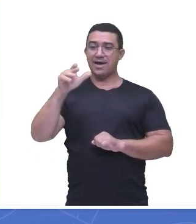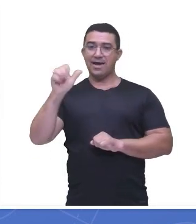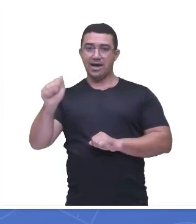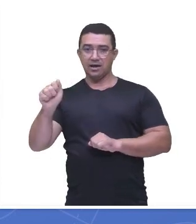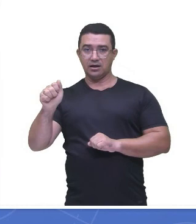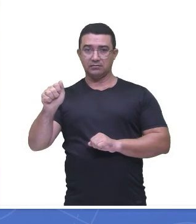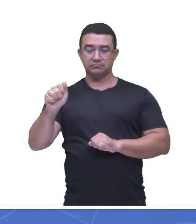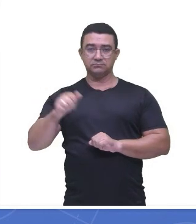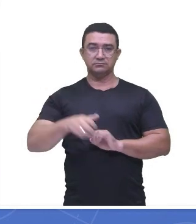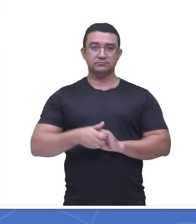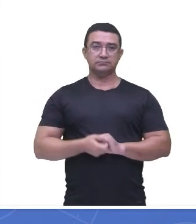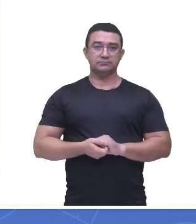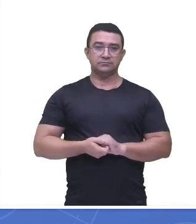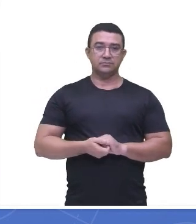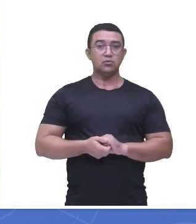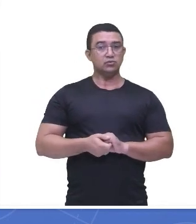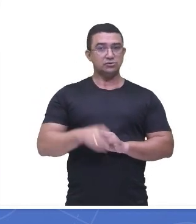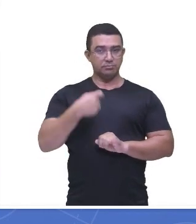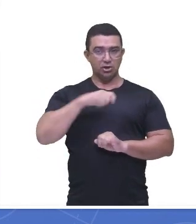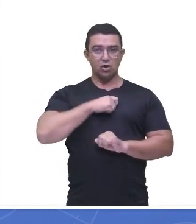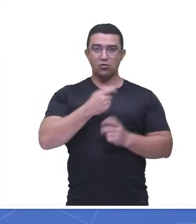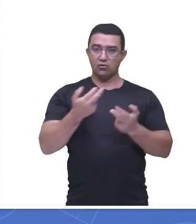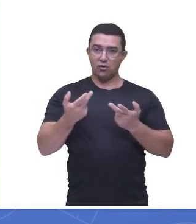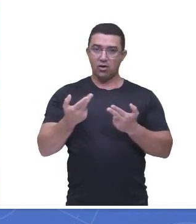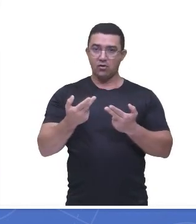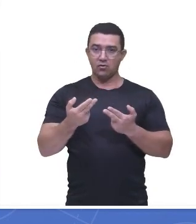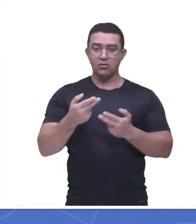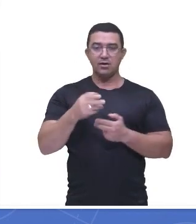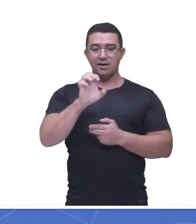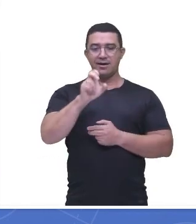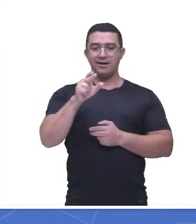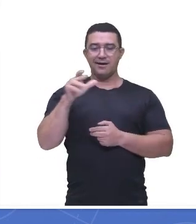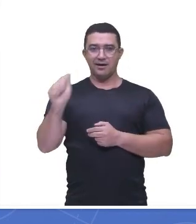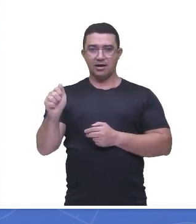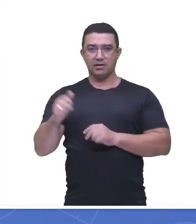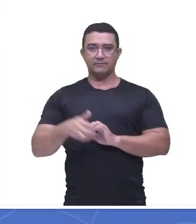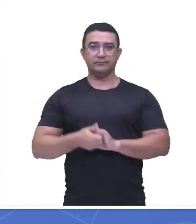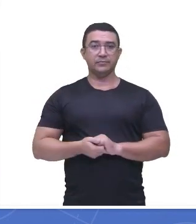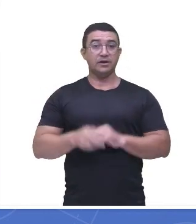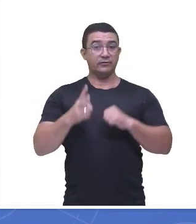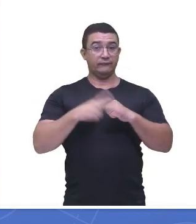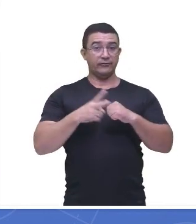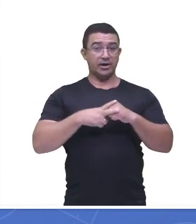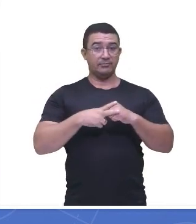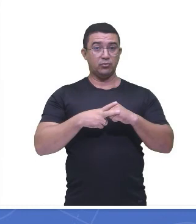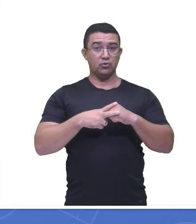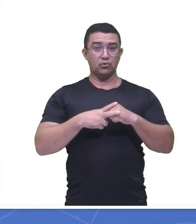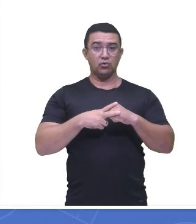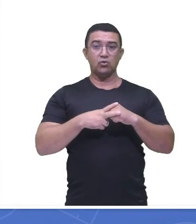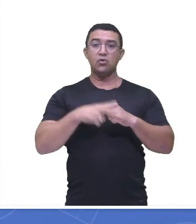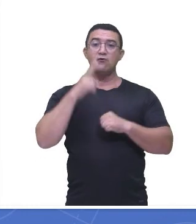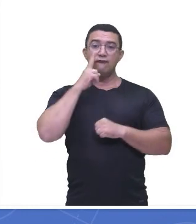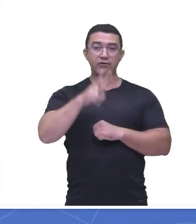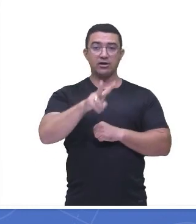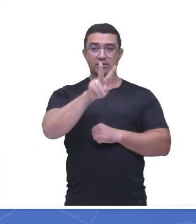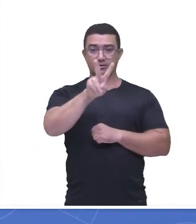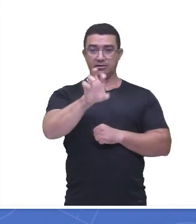espanhol, continua. A mesma coisa estranha do português, né? Jo era, tu eras. E o verbo ber... Né? Ele